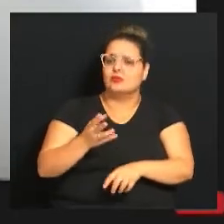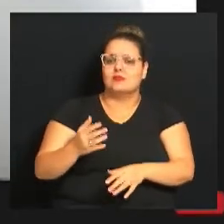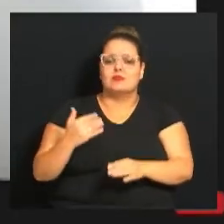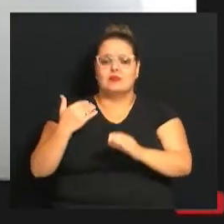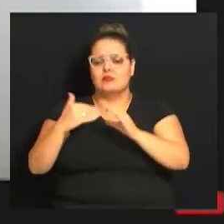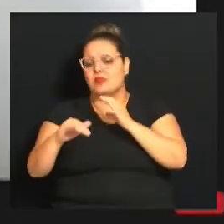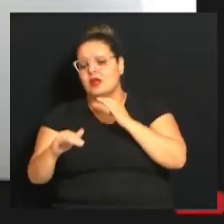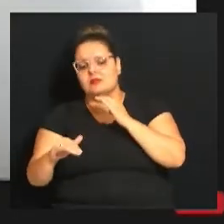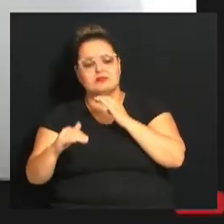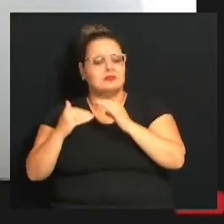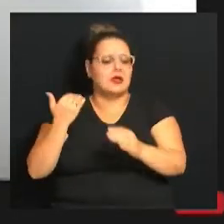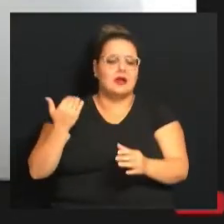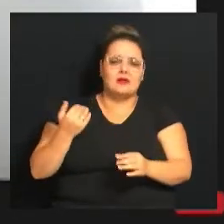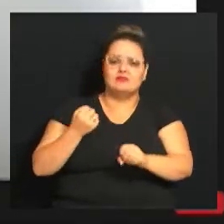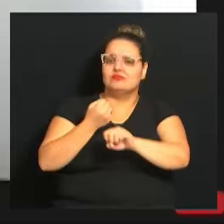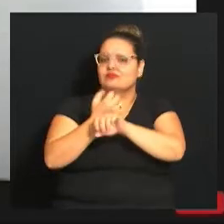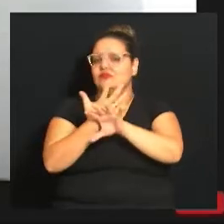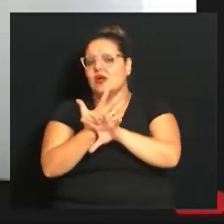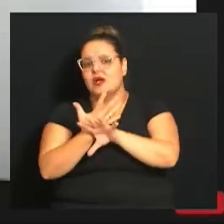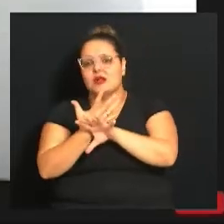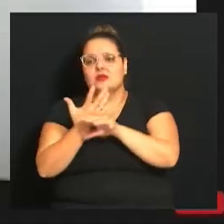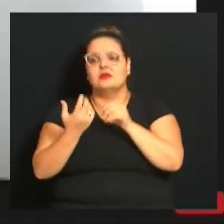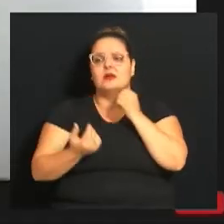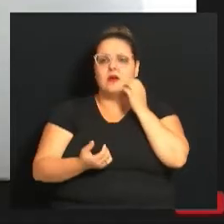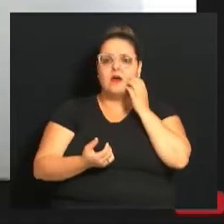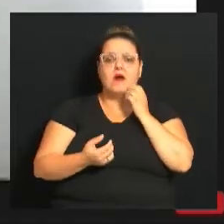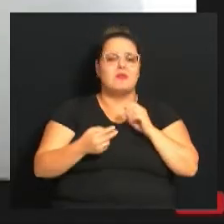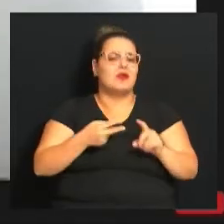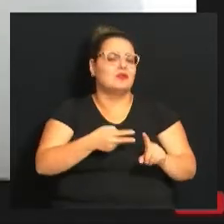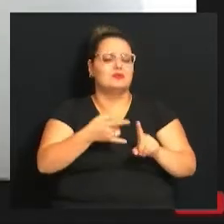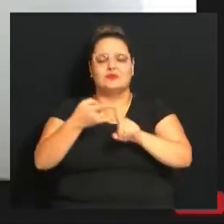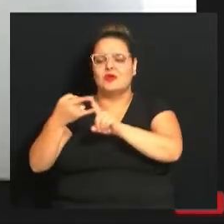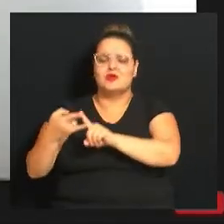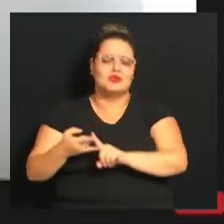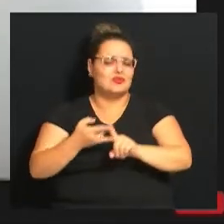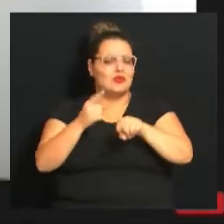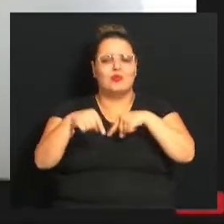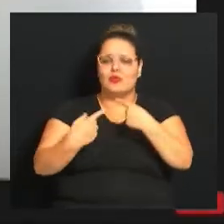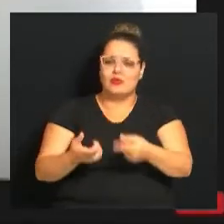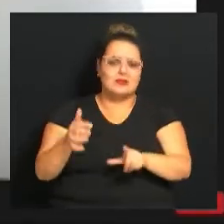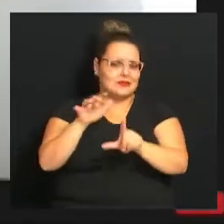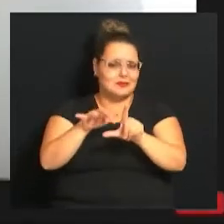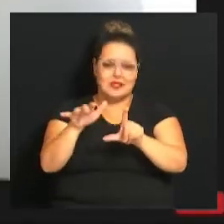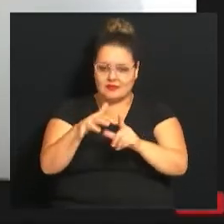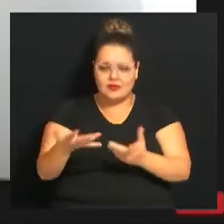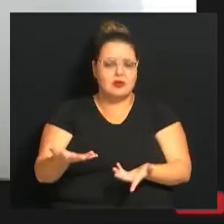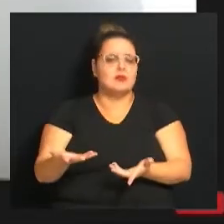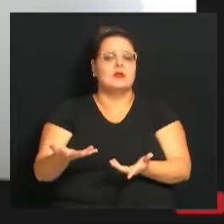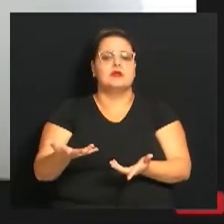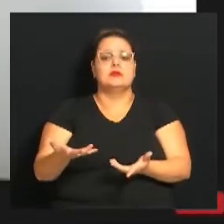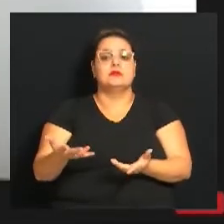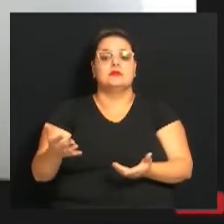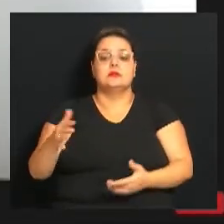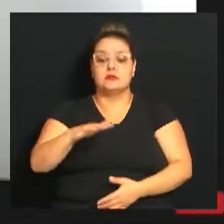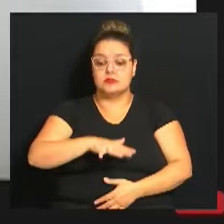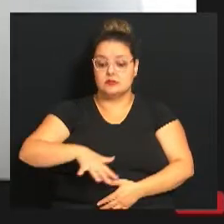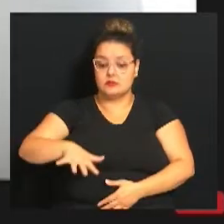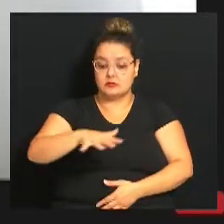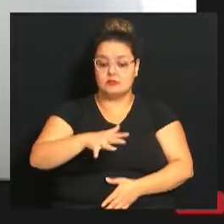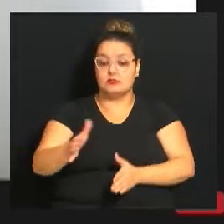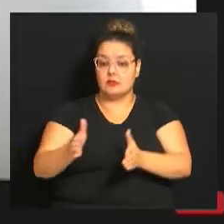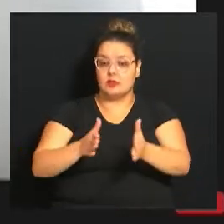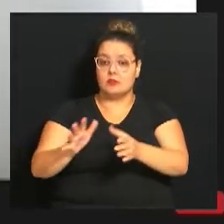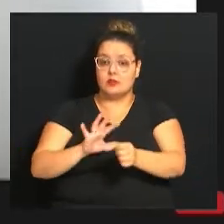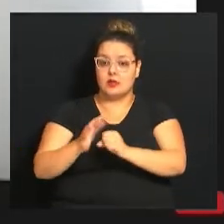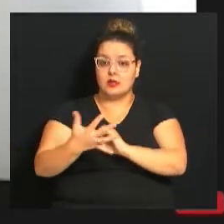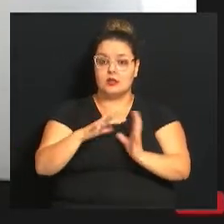fazendo videochamada pelo Zoom, pelo Hangout, e isso da pandemia, né, desses 2 anos que a gente teve da pandemia